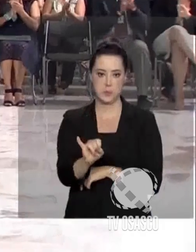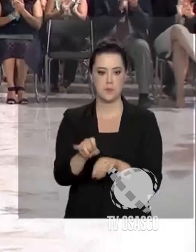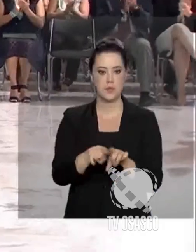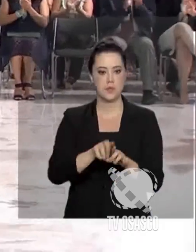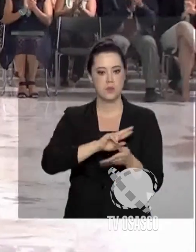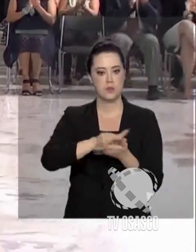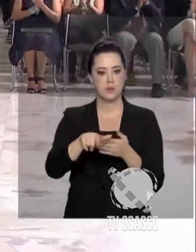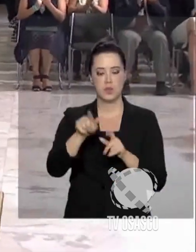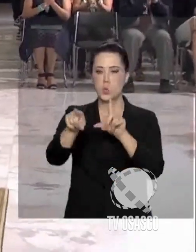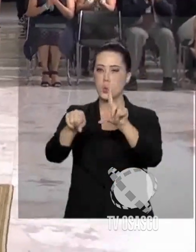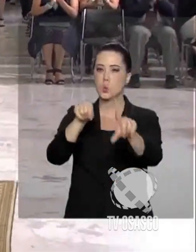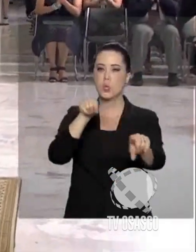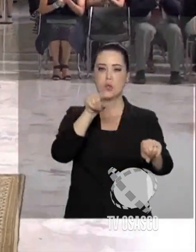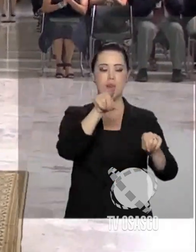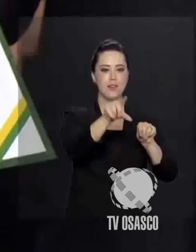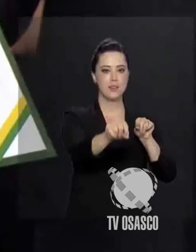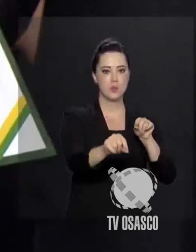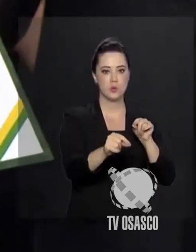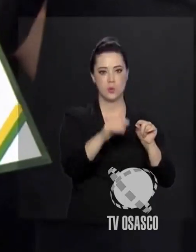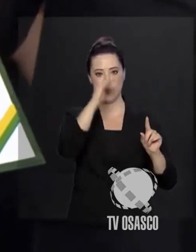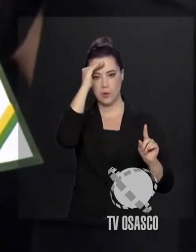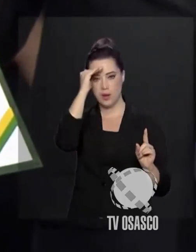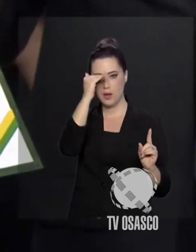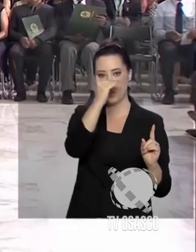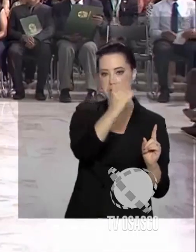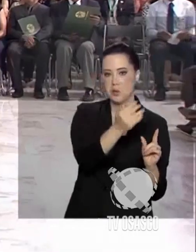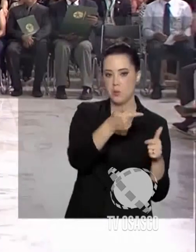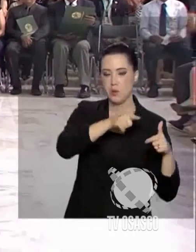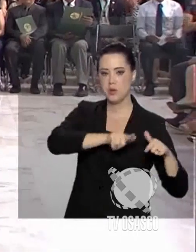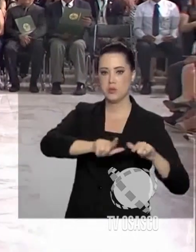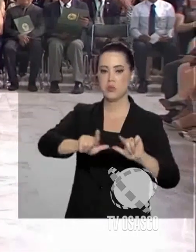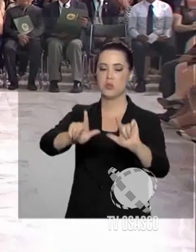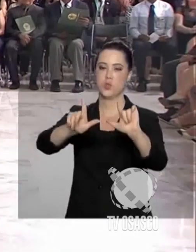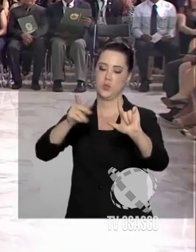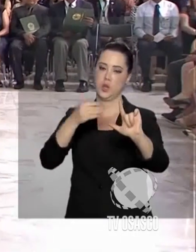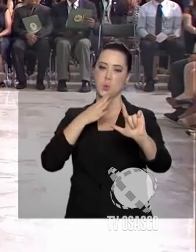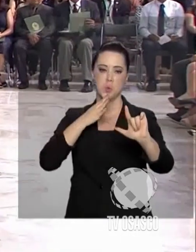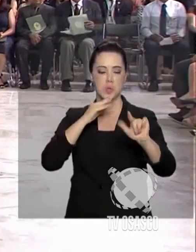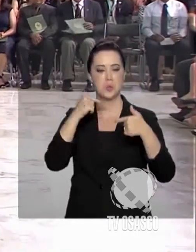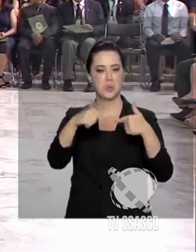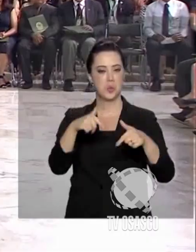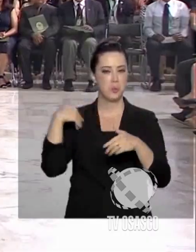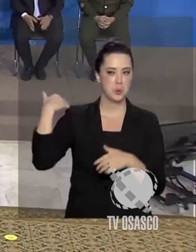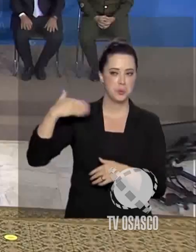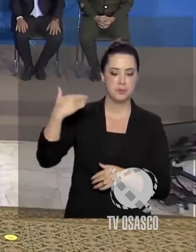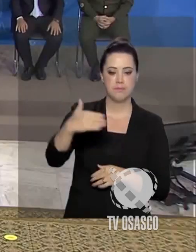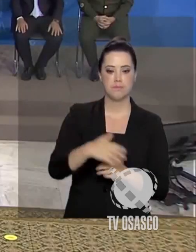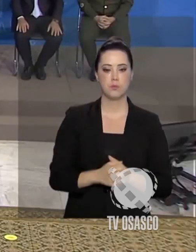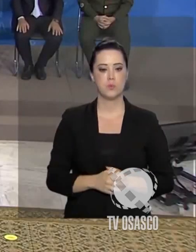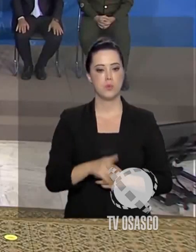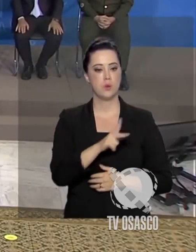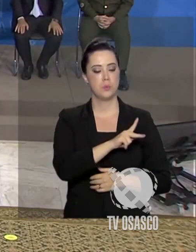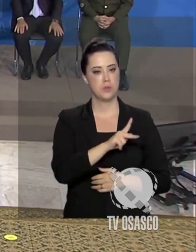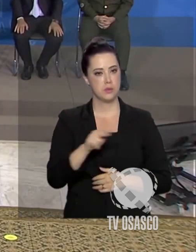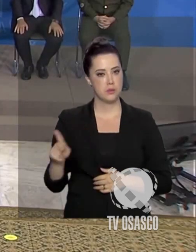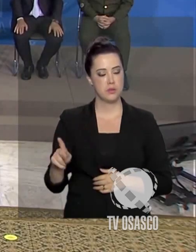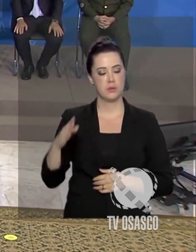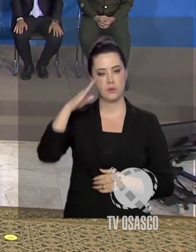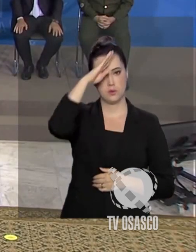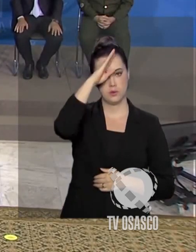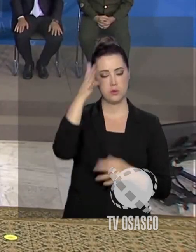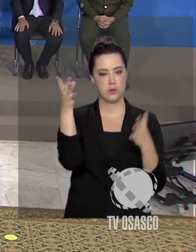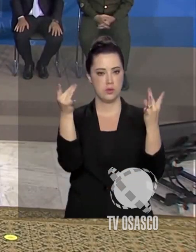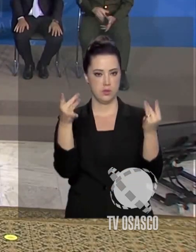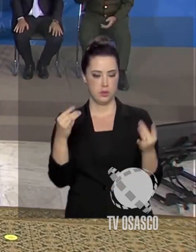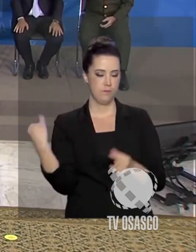Alguns foram escolhidos para receber certificado em reconhecimento ao trabalho prestado. O presidente Jair Bolsonaro